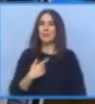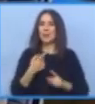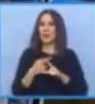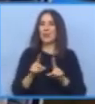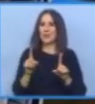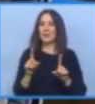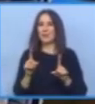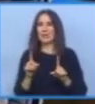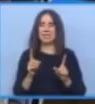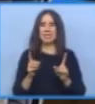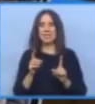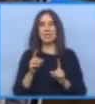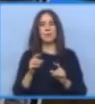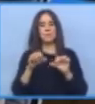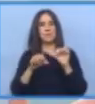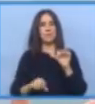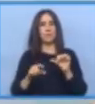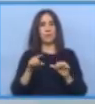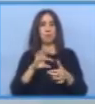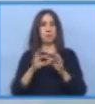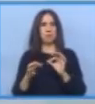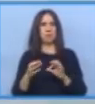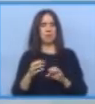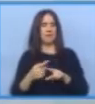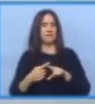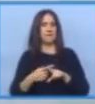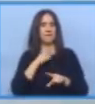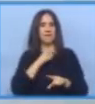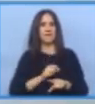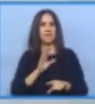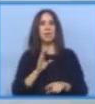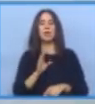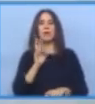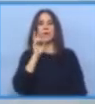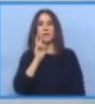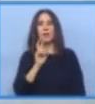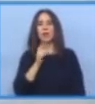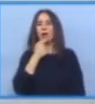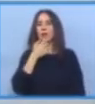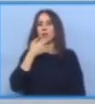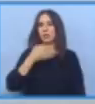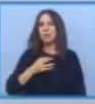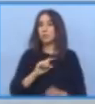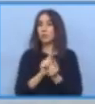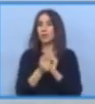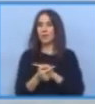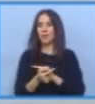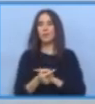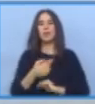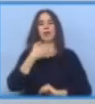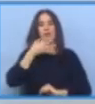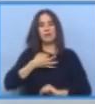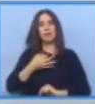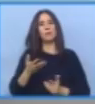a propósito desta sequência, que eu acho muito interessante e eu estou de acordo. Ver para acreditar, mas também existe o contrário. Existe acreditar para